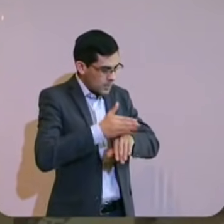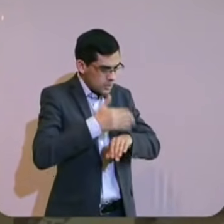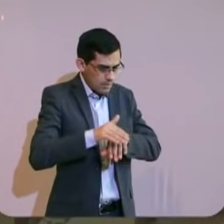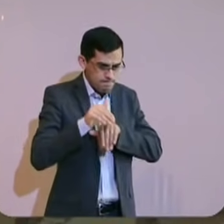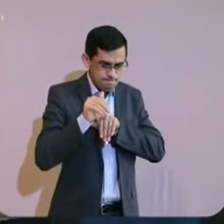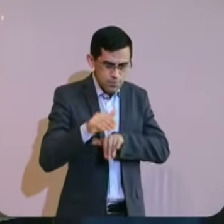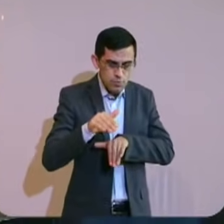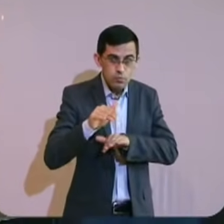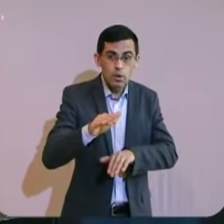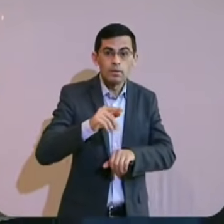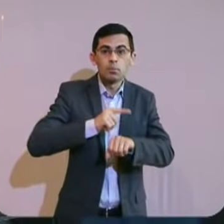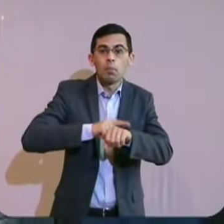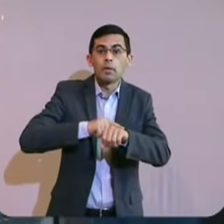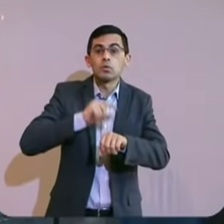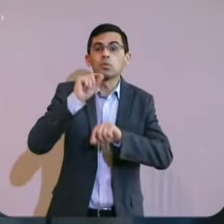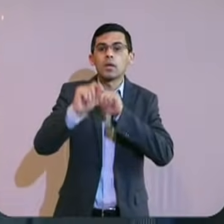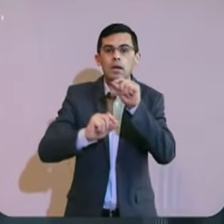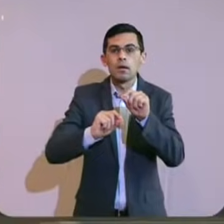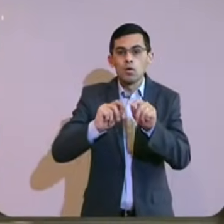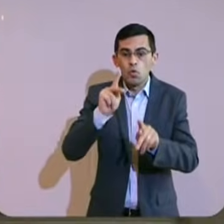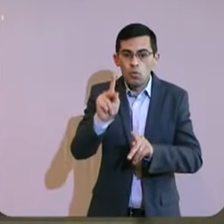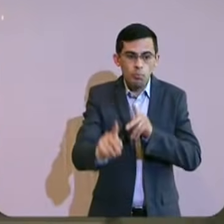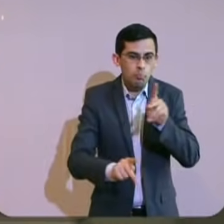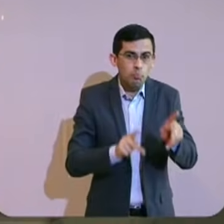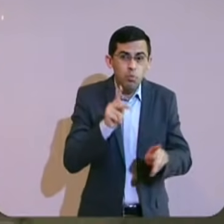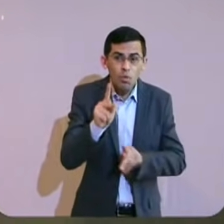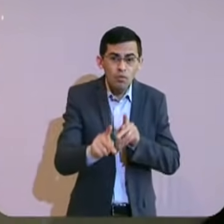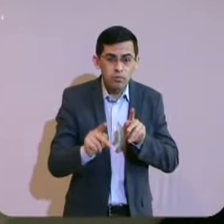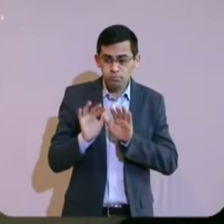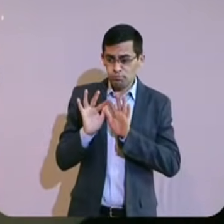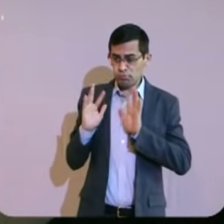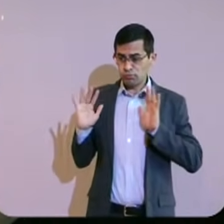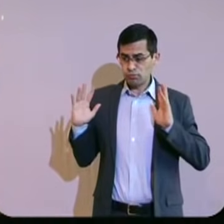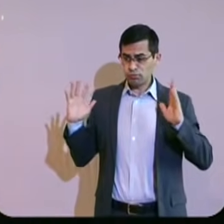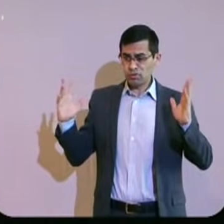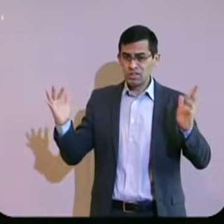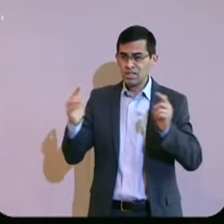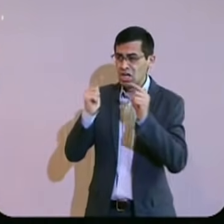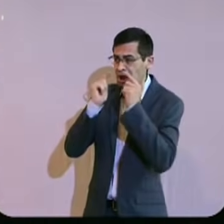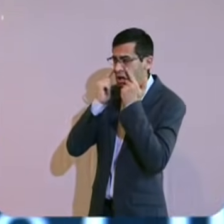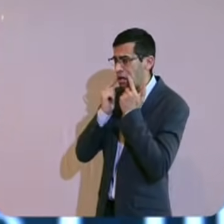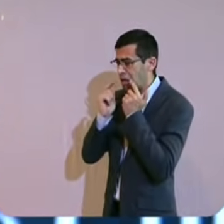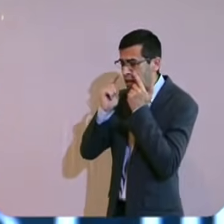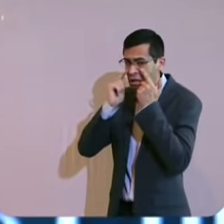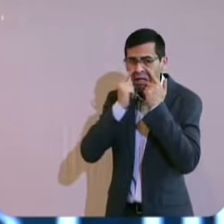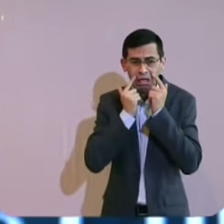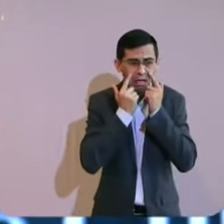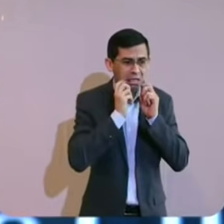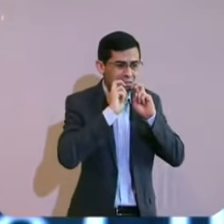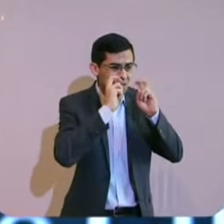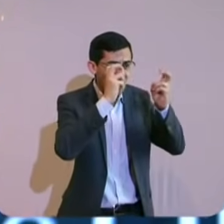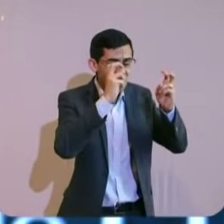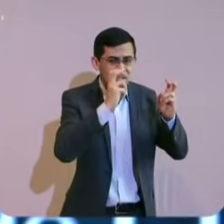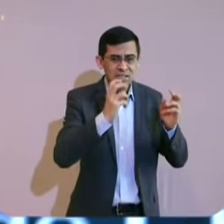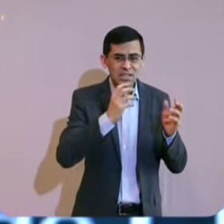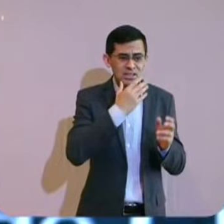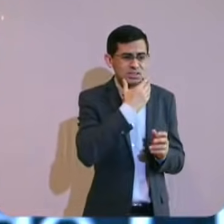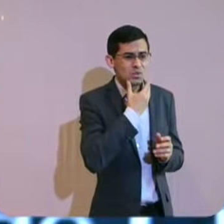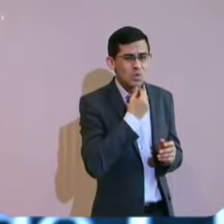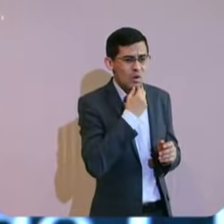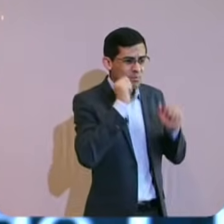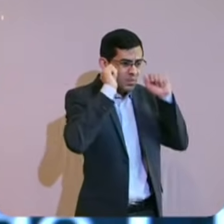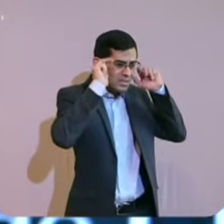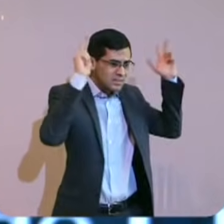de marchar. E enquanto isso, está todo o povo em volta dizendo e chorando, ah, esse homem tirou a gente